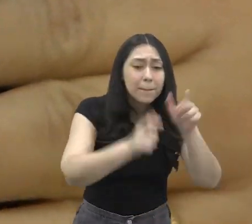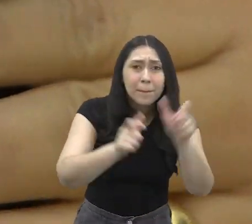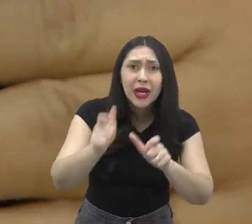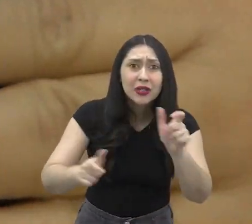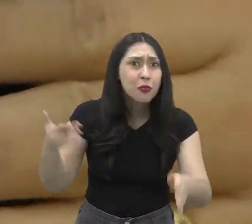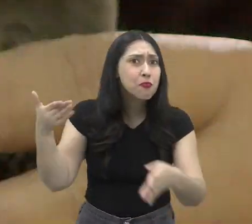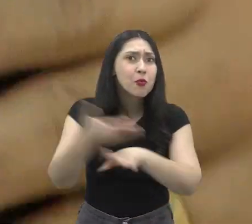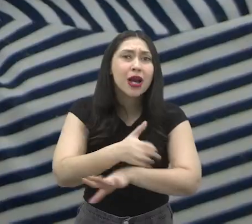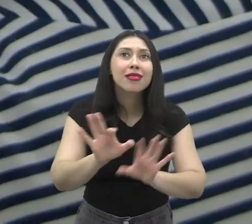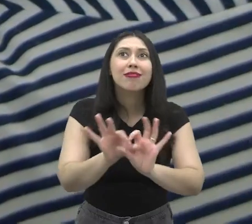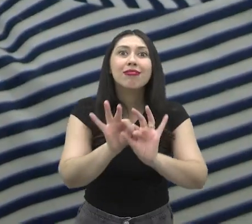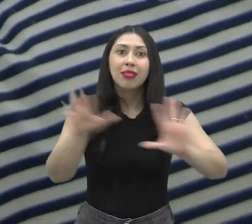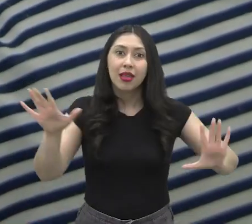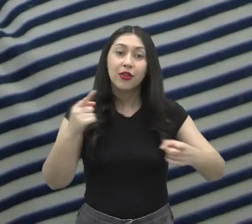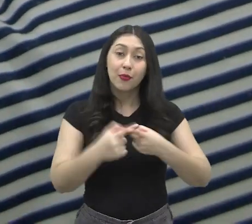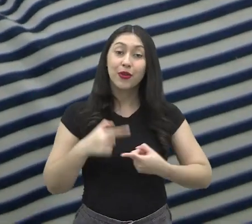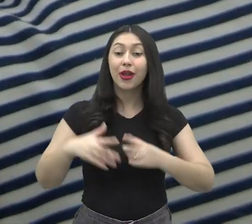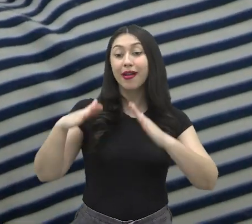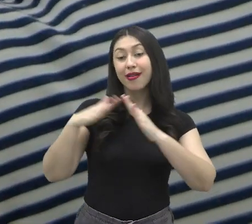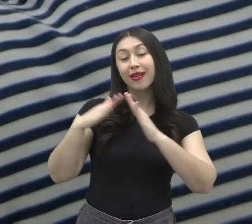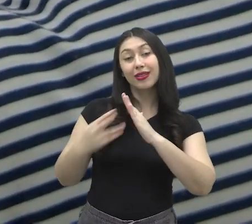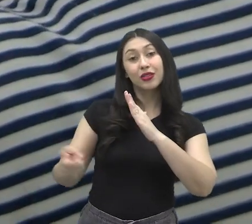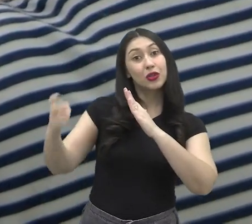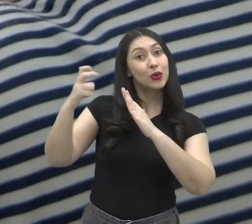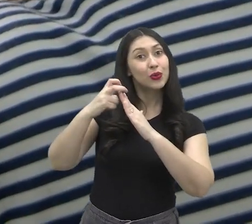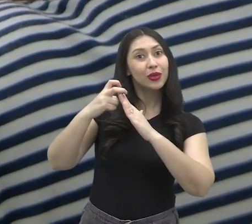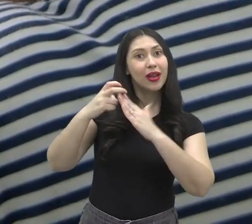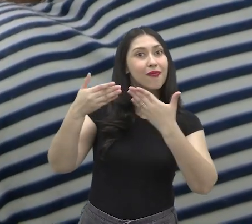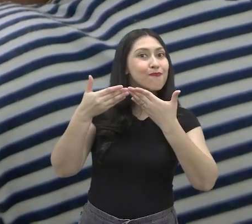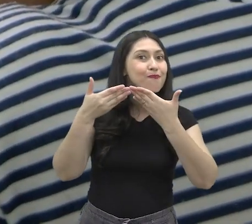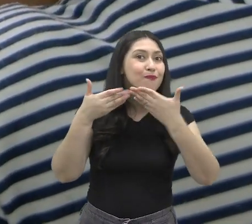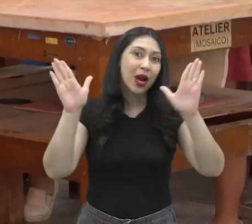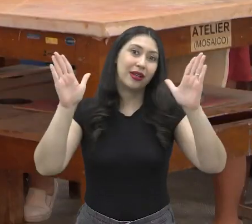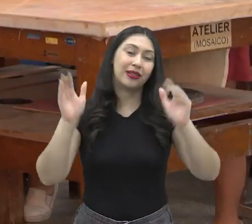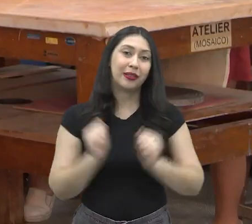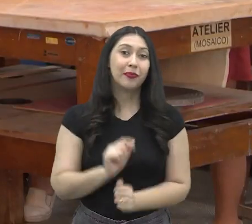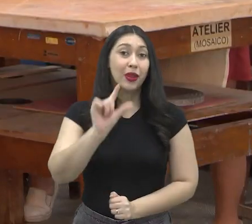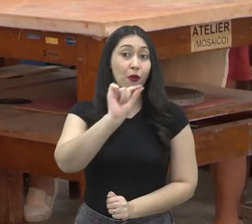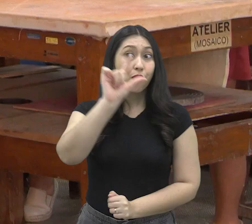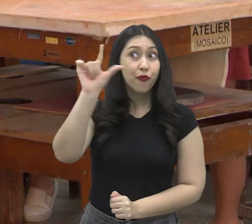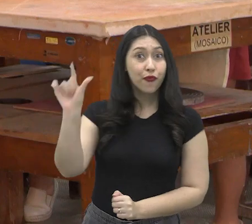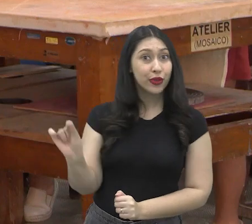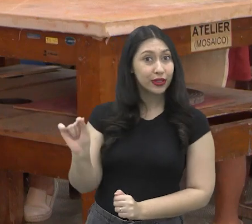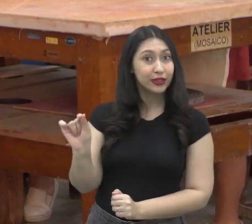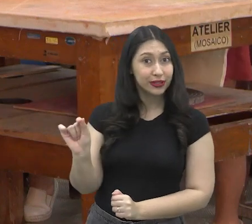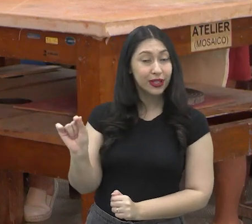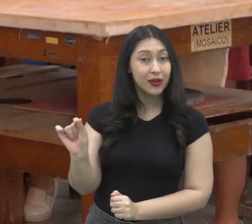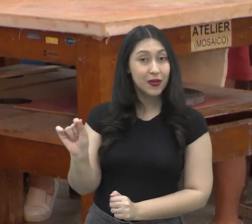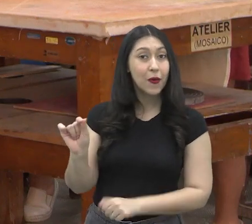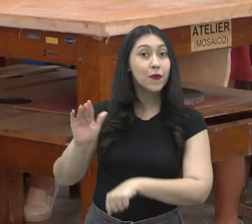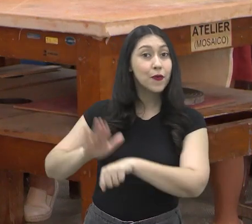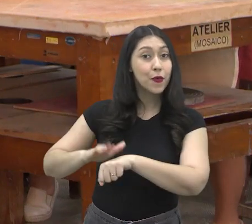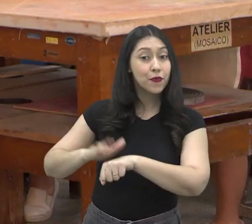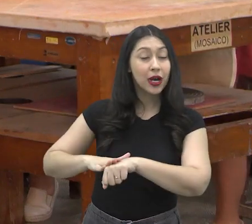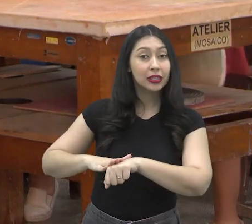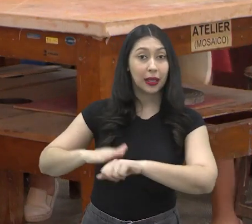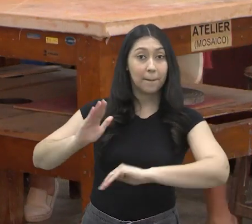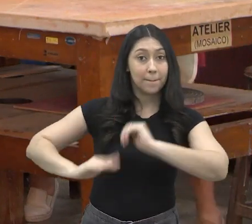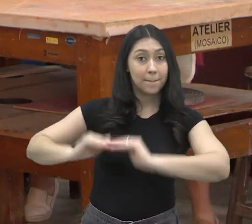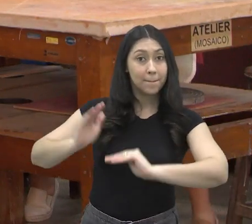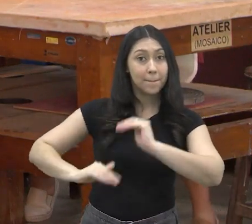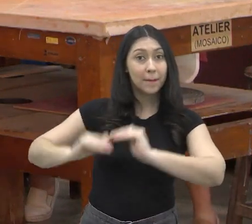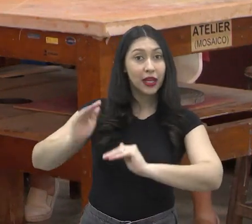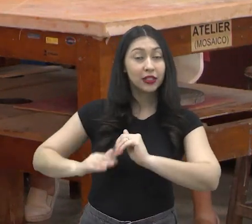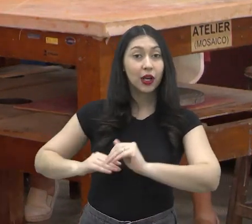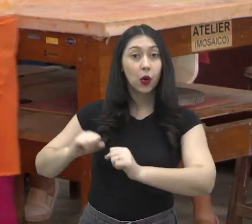um pode participar. Afinal, as casas de cultura são públicas. A Fundação Cultural Cassiano Ricardo realiza as